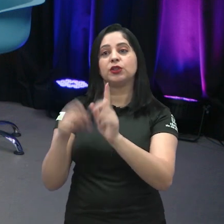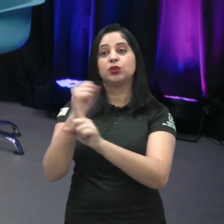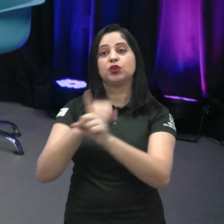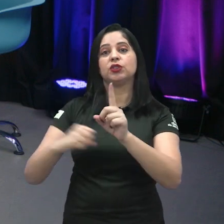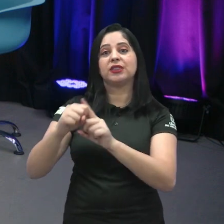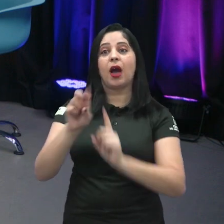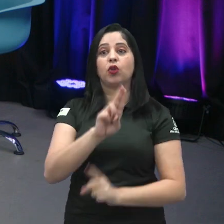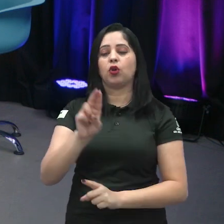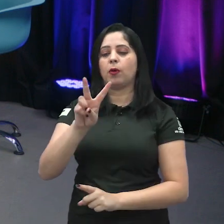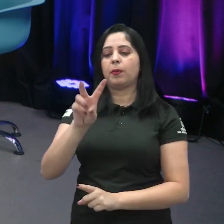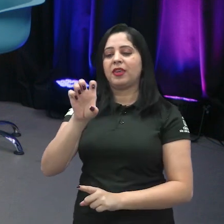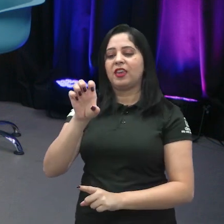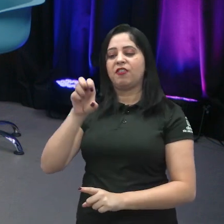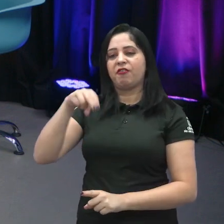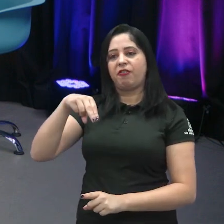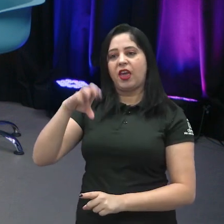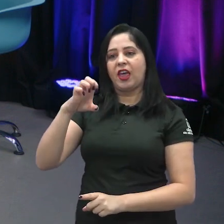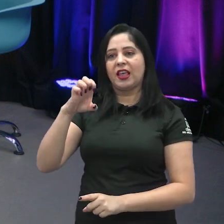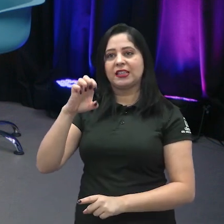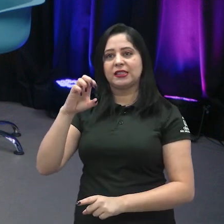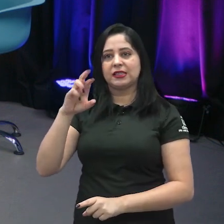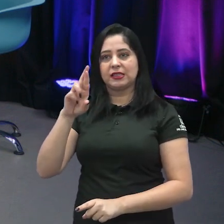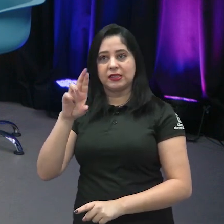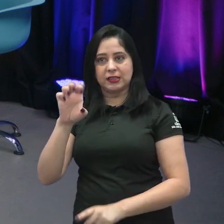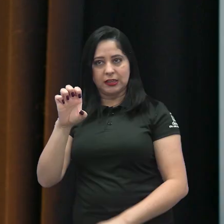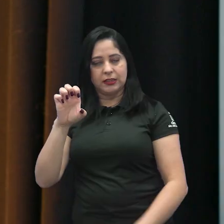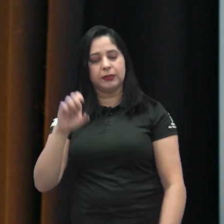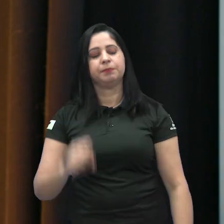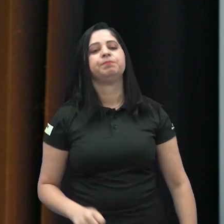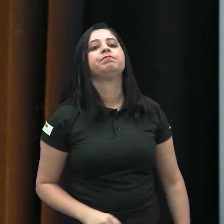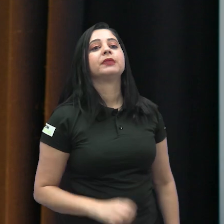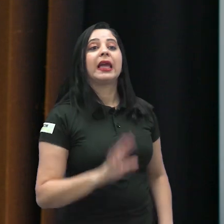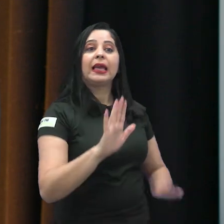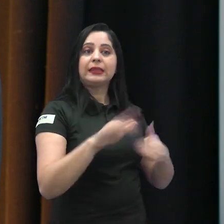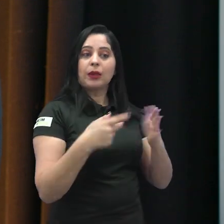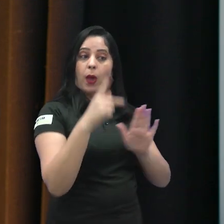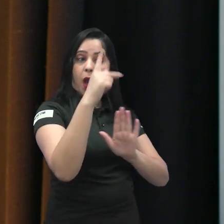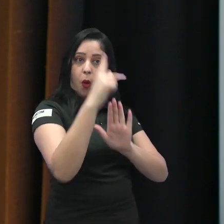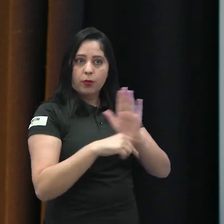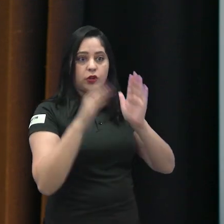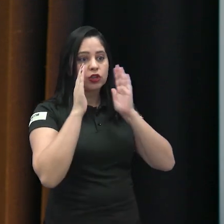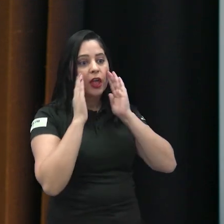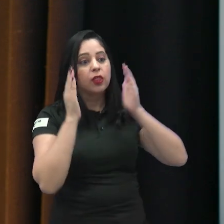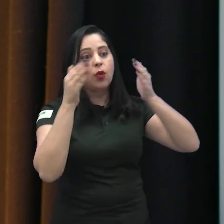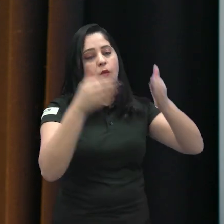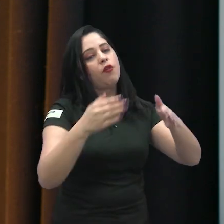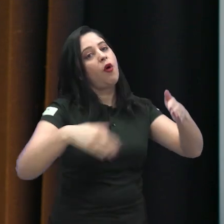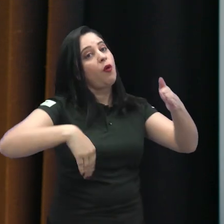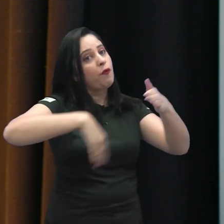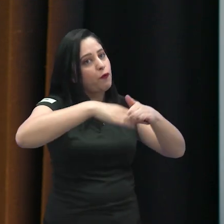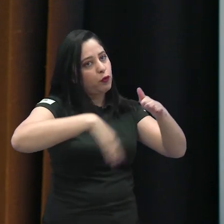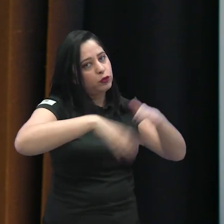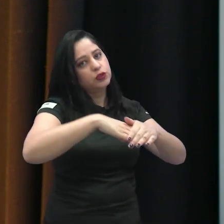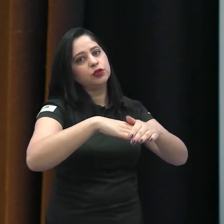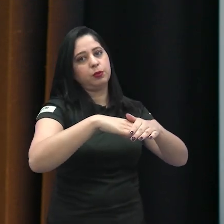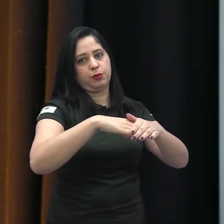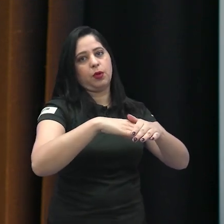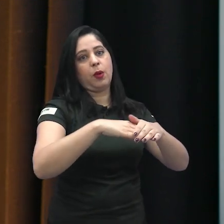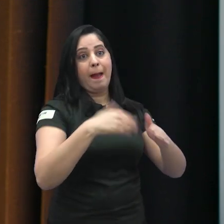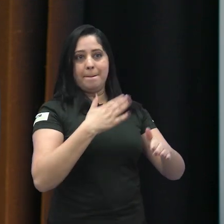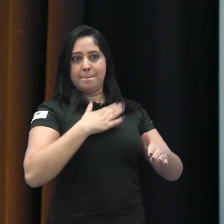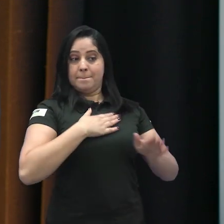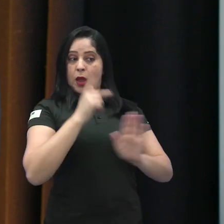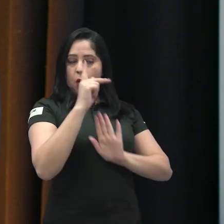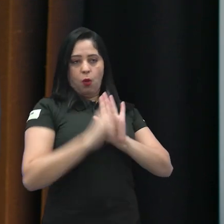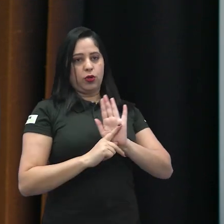Vencer. Isso, esse é um projeto específico de futebol, né? É um projeto pessoal meu,